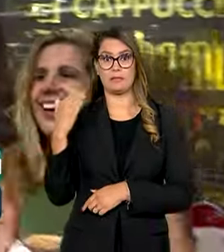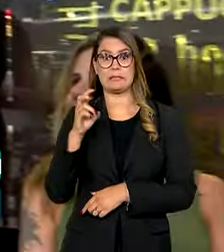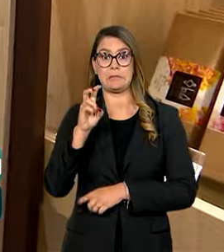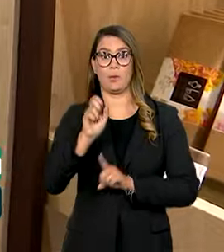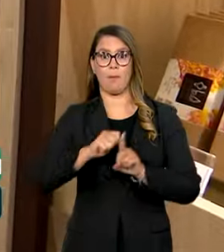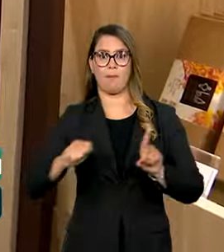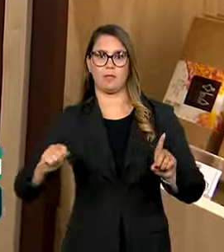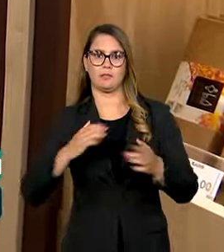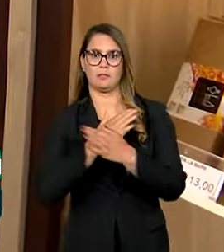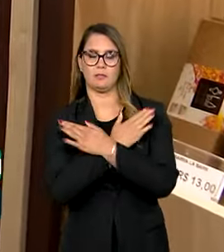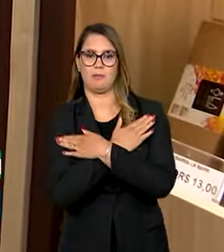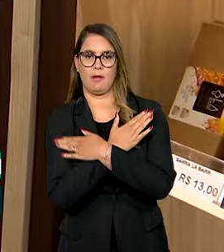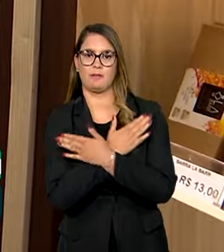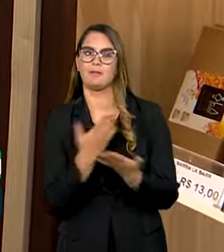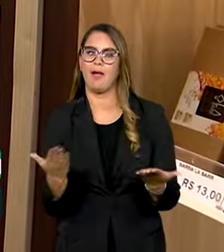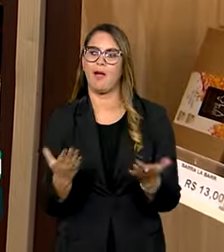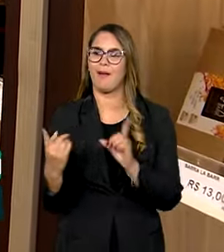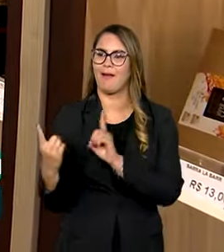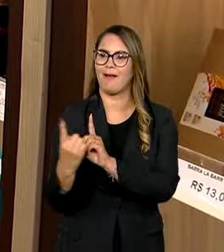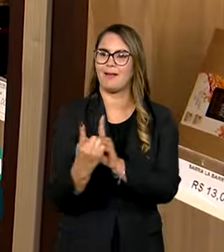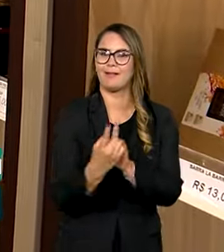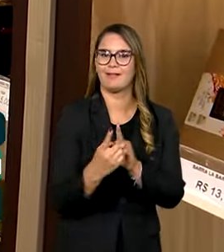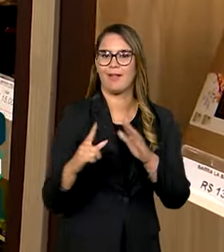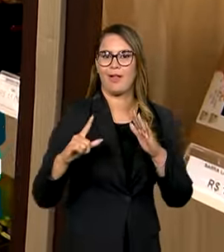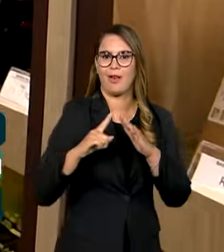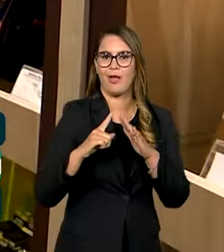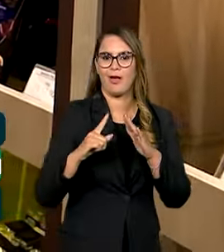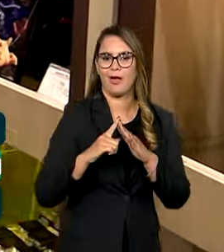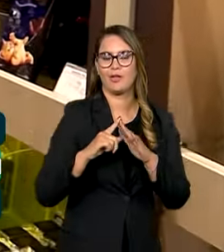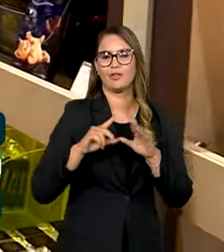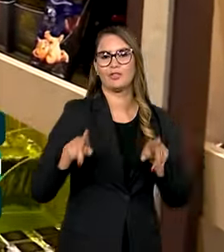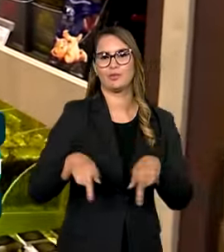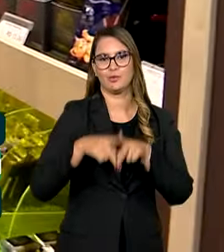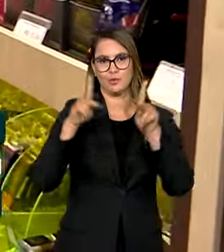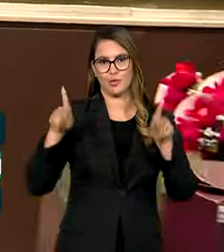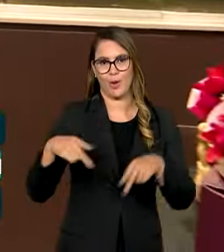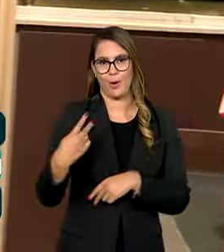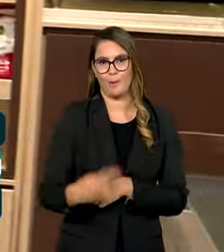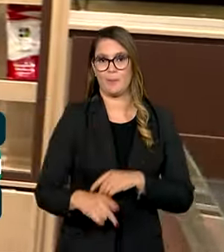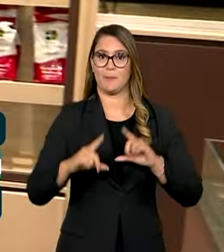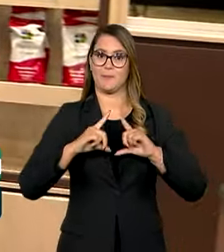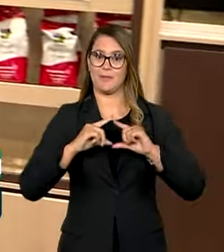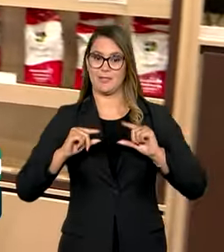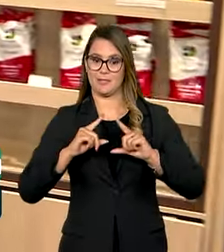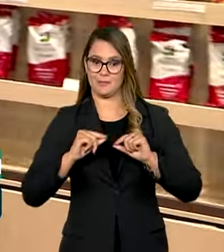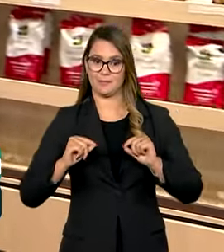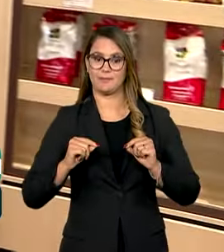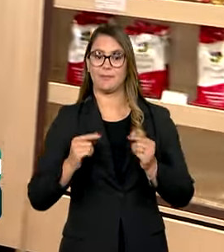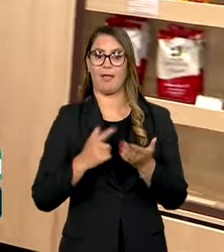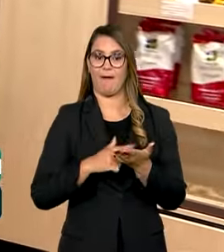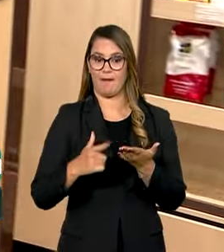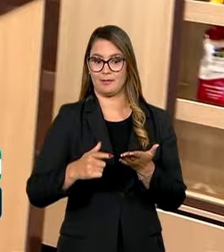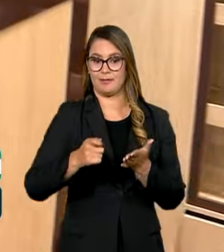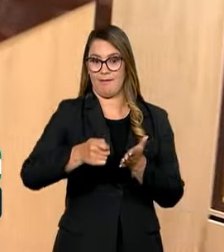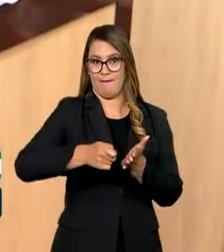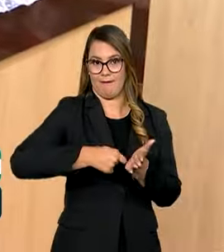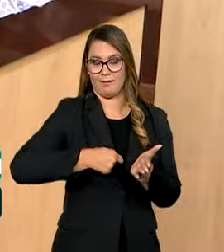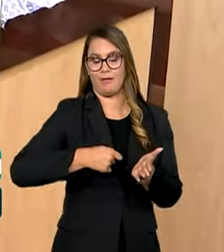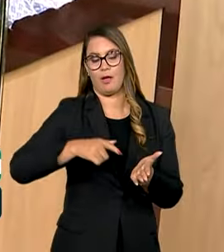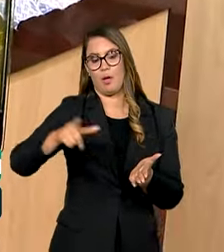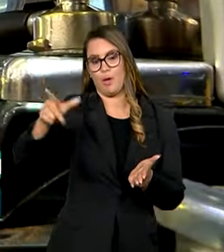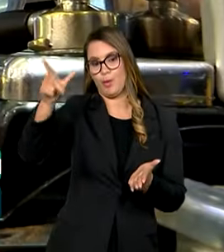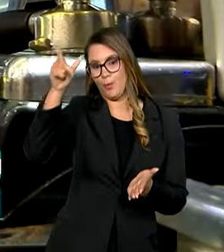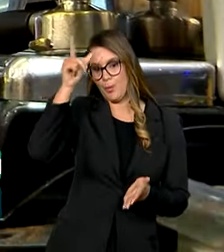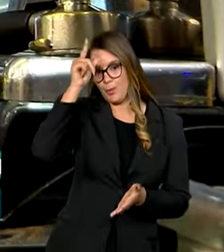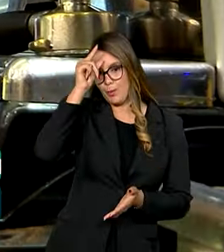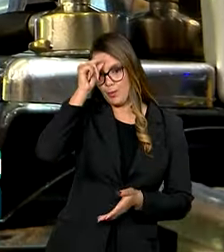5 meses. Agora é atendente numa loja em um shopping de Brasília. A carteira assinada trouxe alívio e